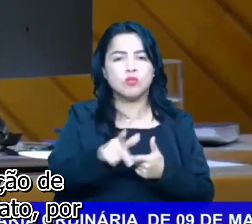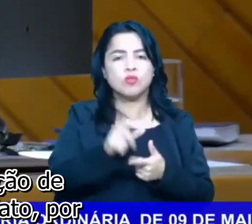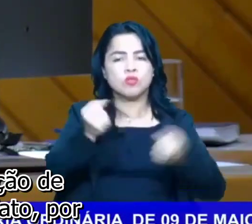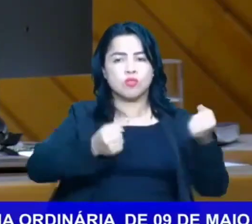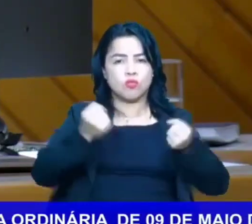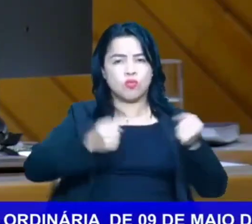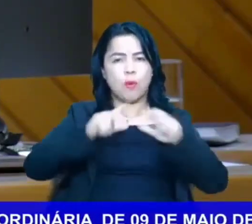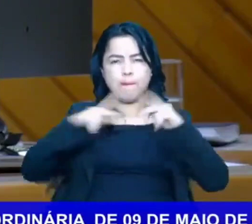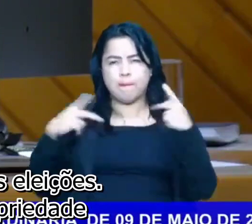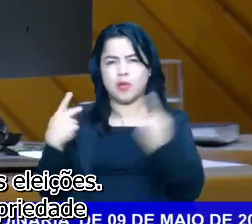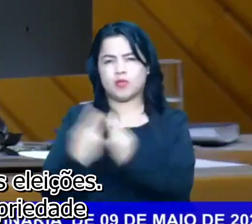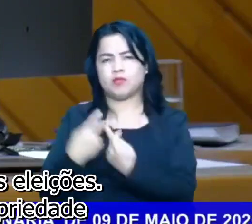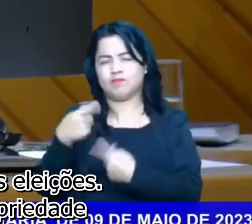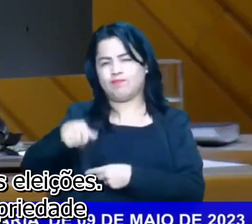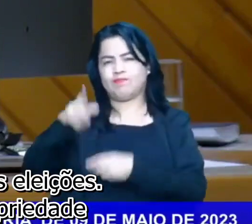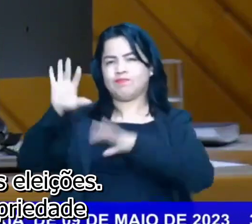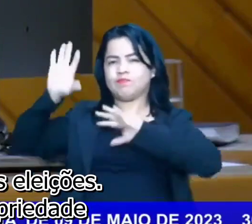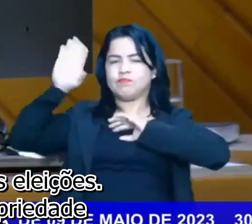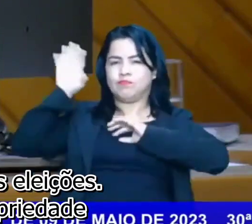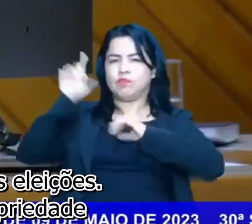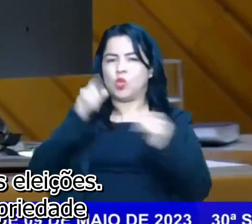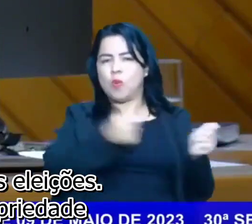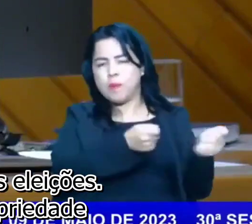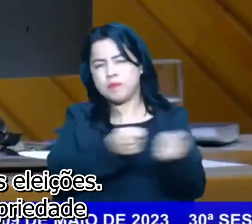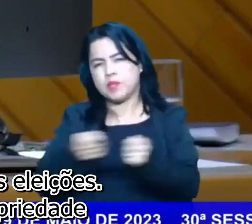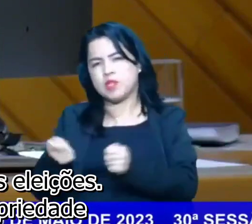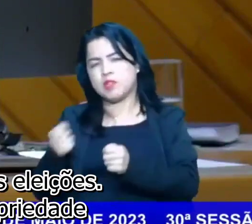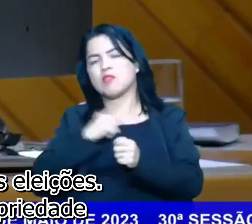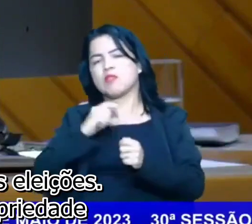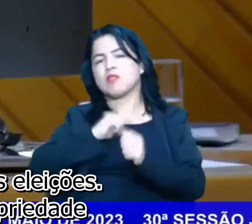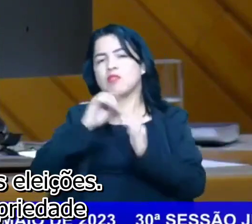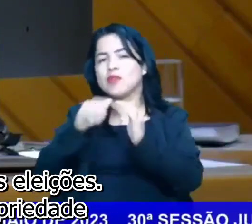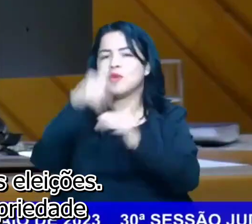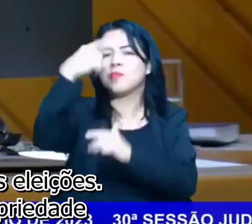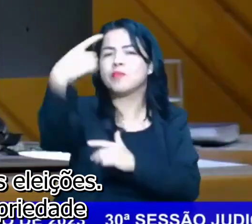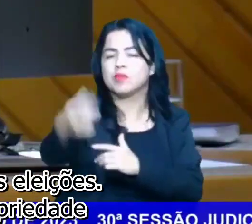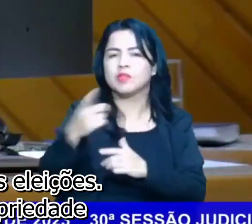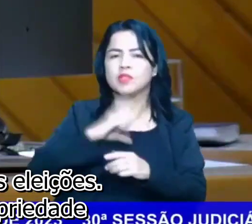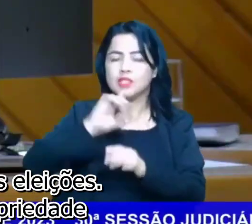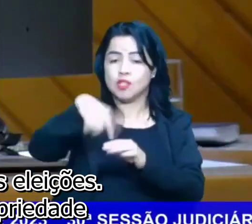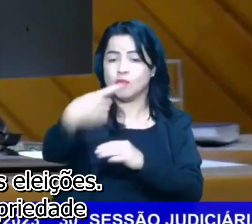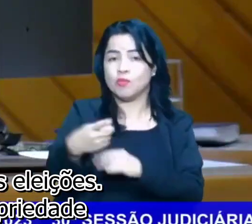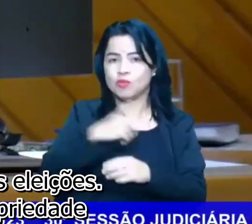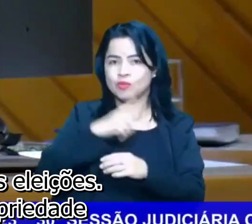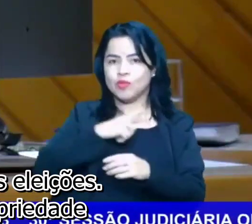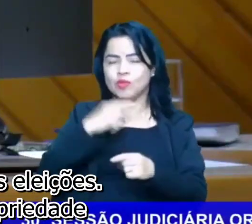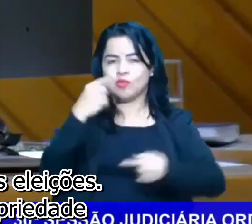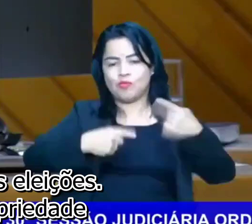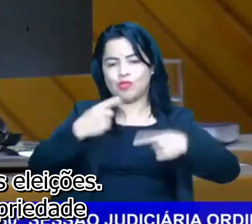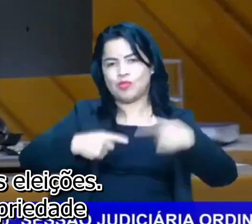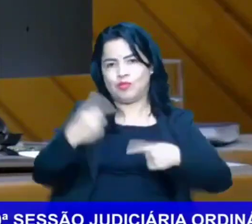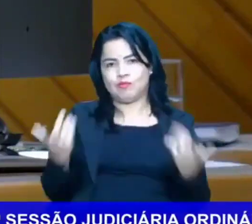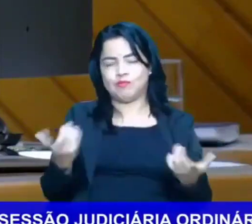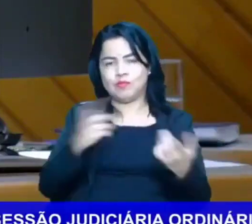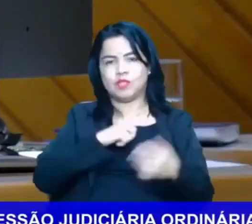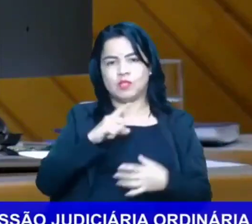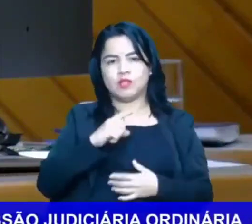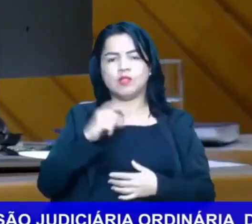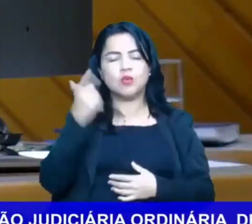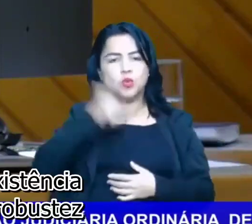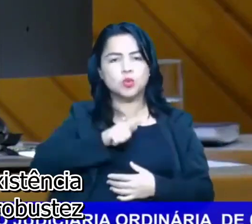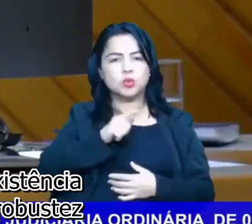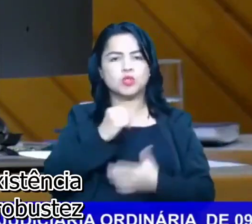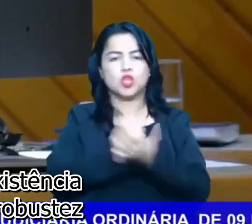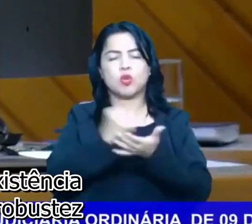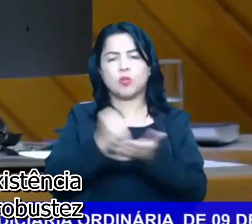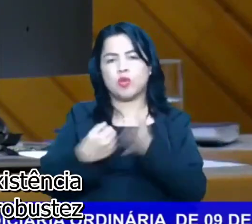parente do candidato, por um período além da data do primeiro turno das eleições. No que concerne a locação de veículo de propriedade de seu